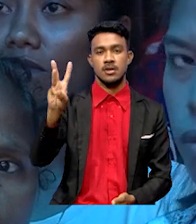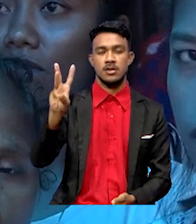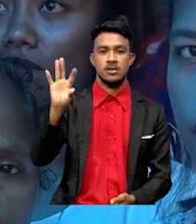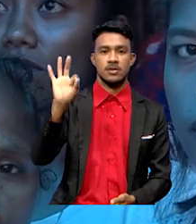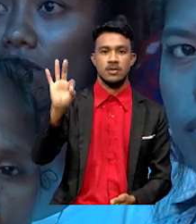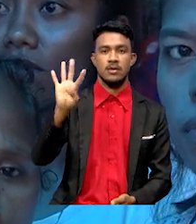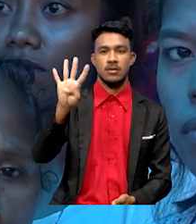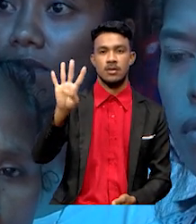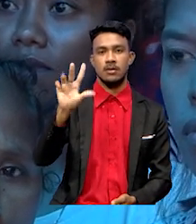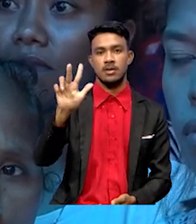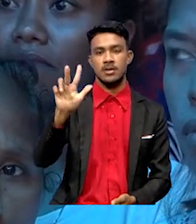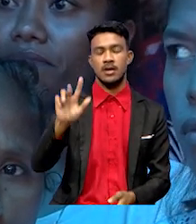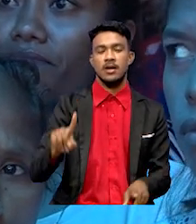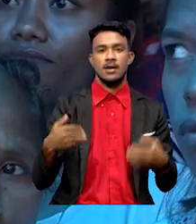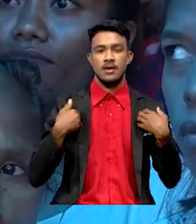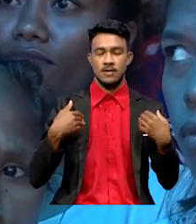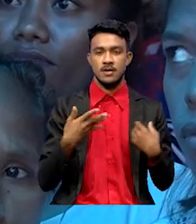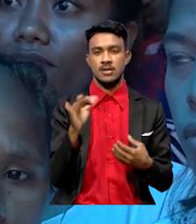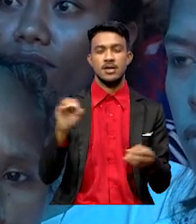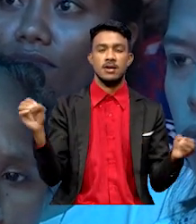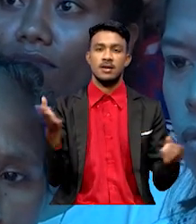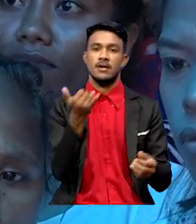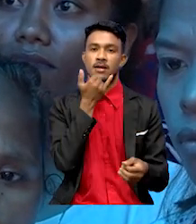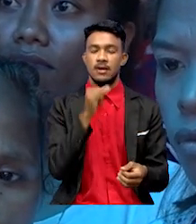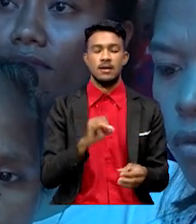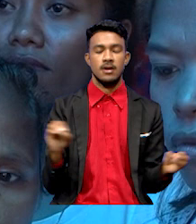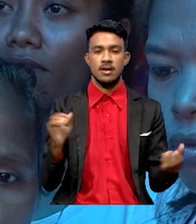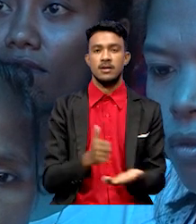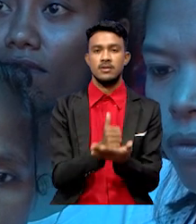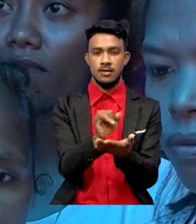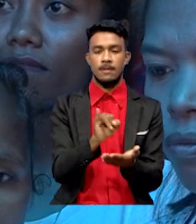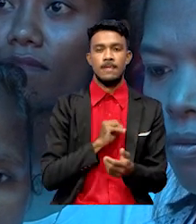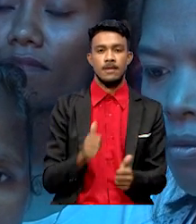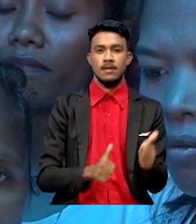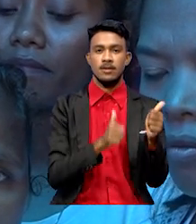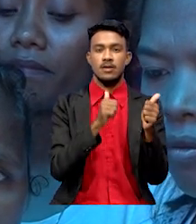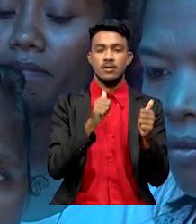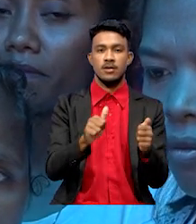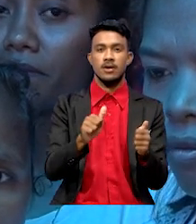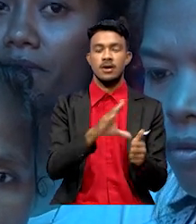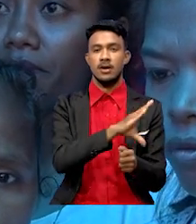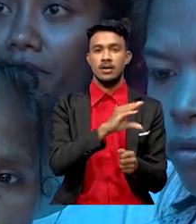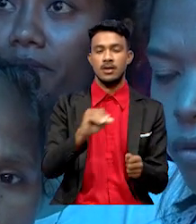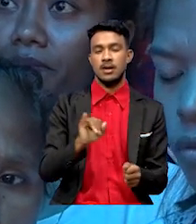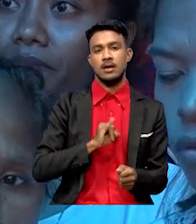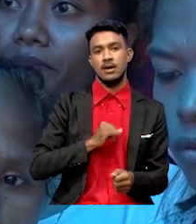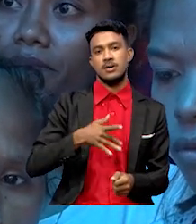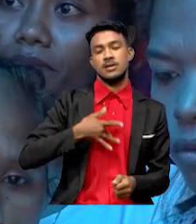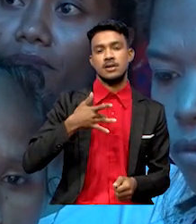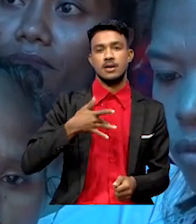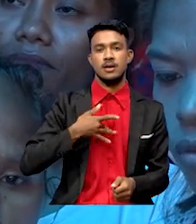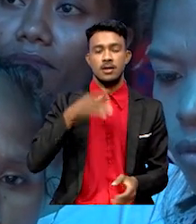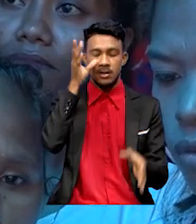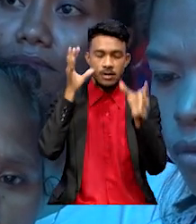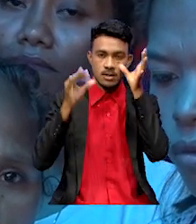00596943. Sine ina nemak sira la fasilita hau atu tiru ilisau. Nemak hau sindi tristi, hau sindi nudar siran,